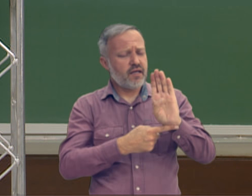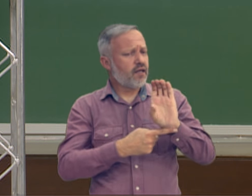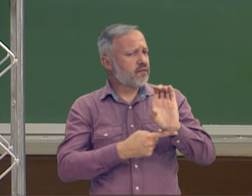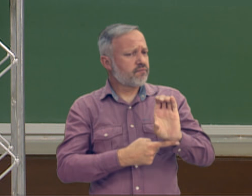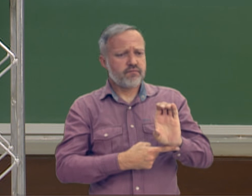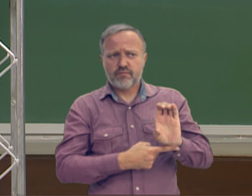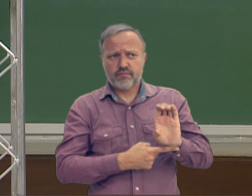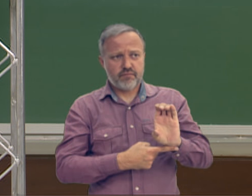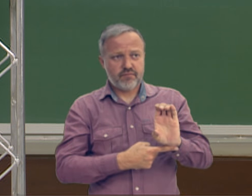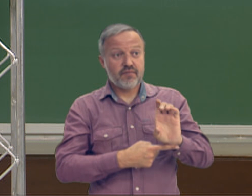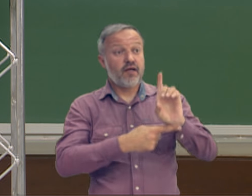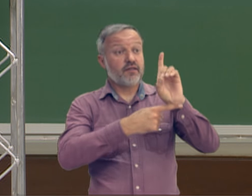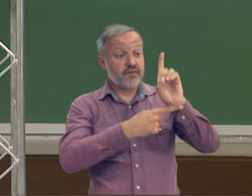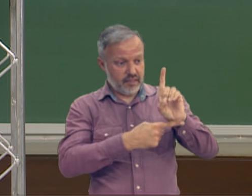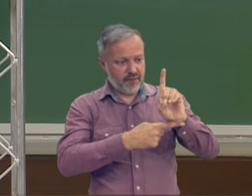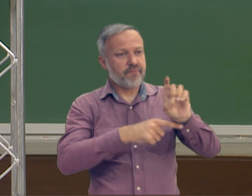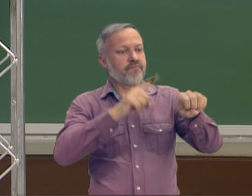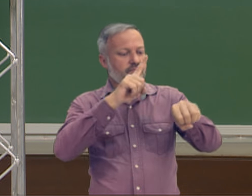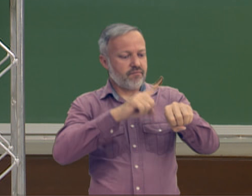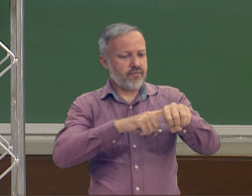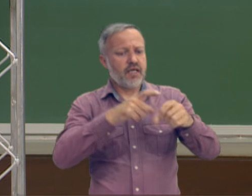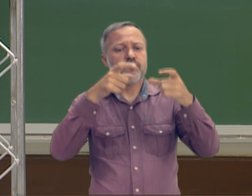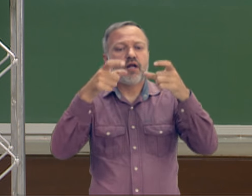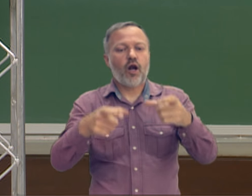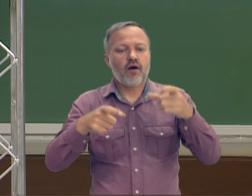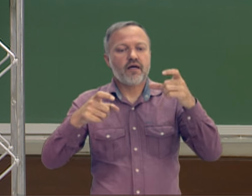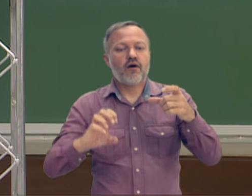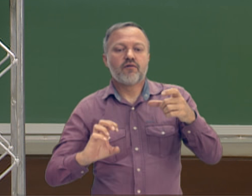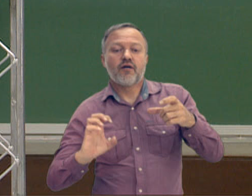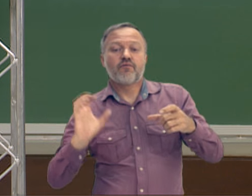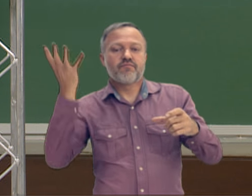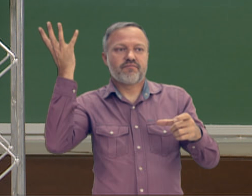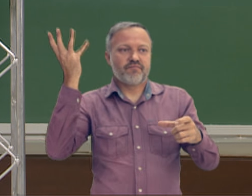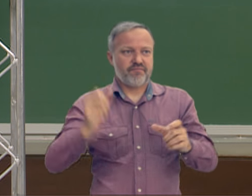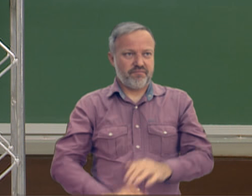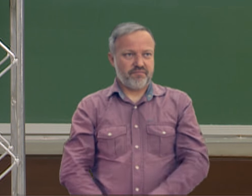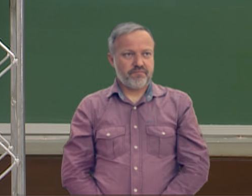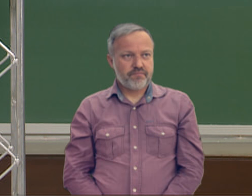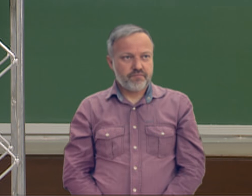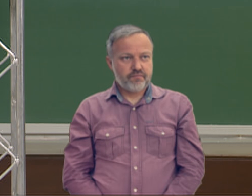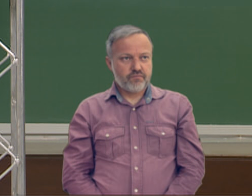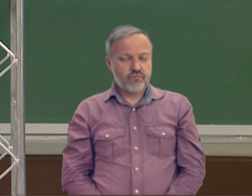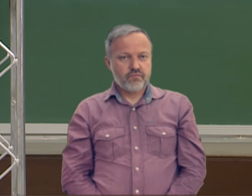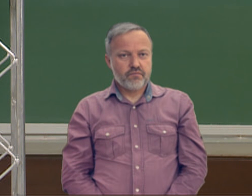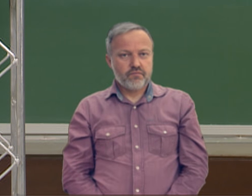intensidade, não. Fala sobre tempo e espaço. Certo?